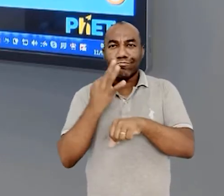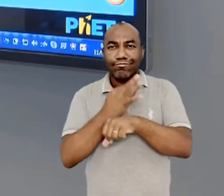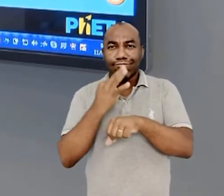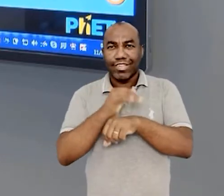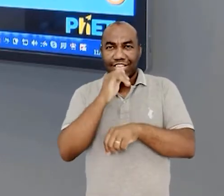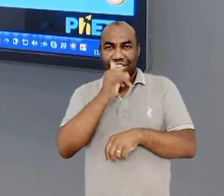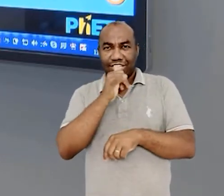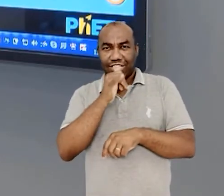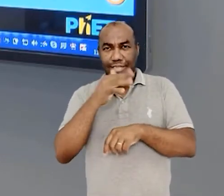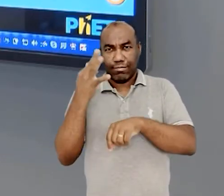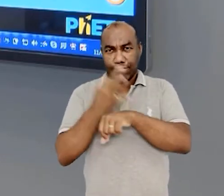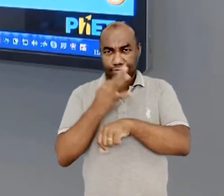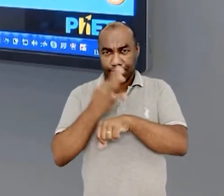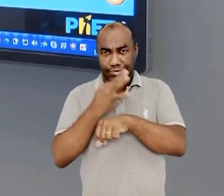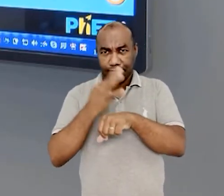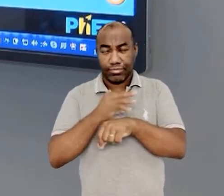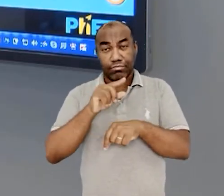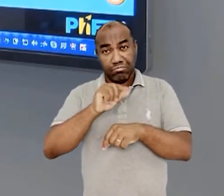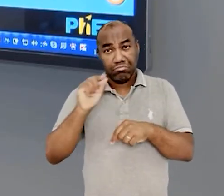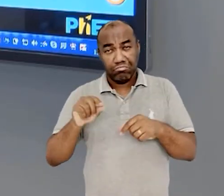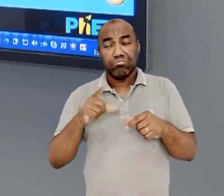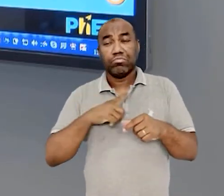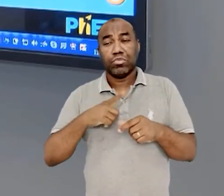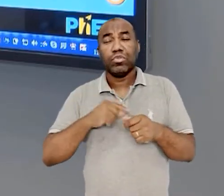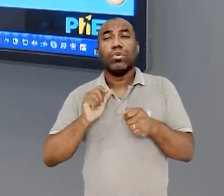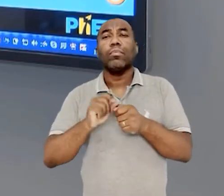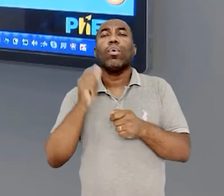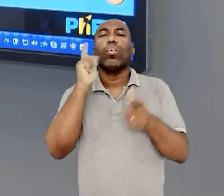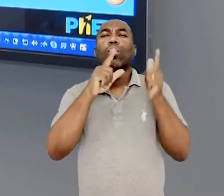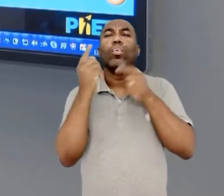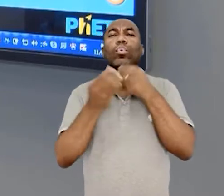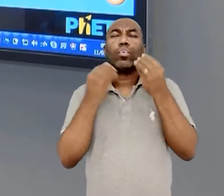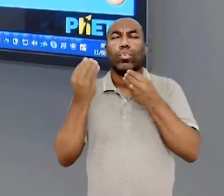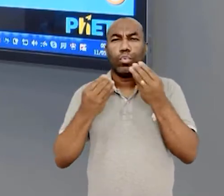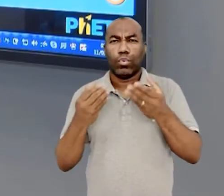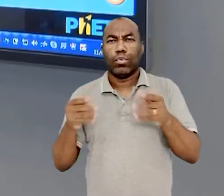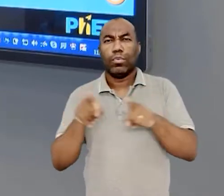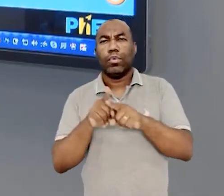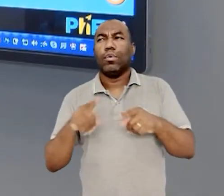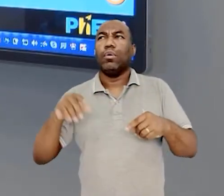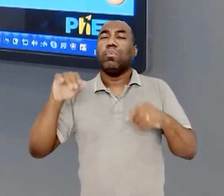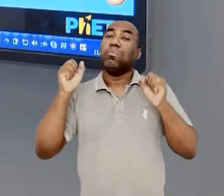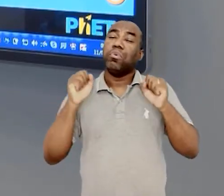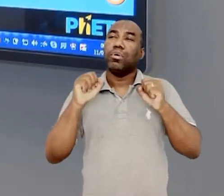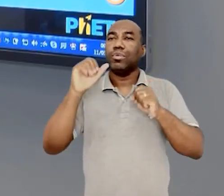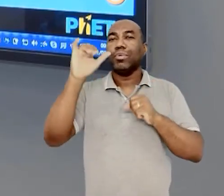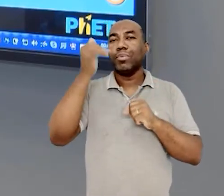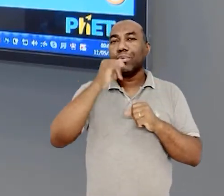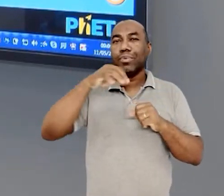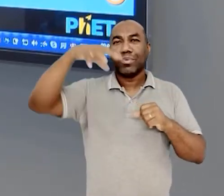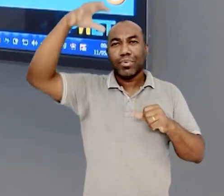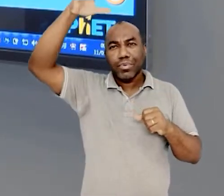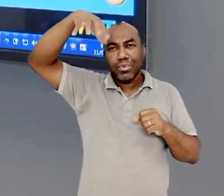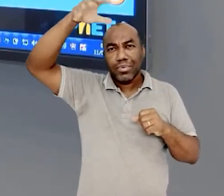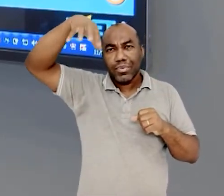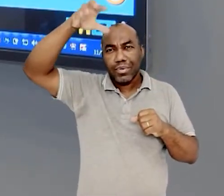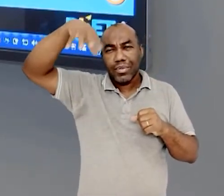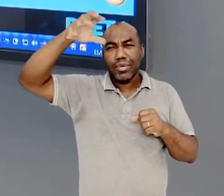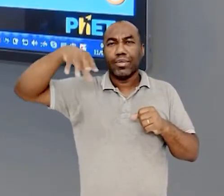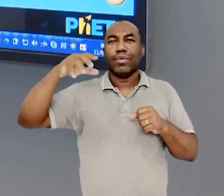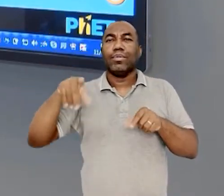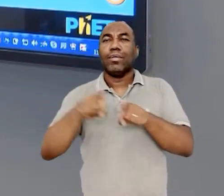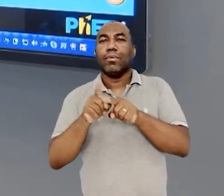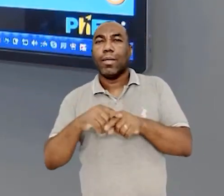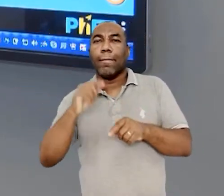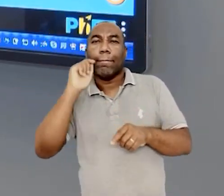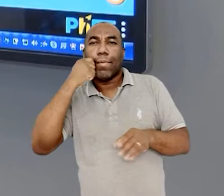uma diferença de potencial elétrica no circuito elétrico, mas também ela pode ser usada no chuveiro, numa torradeira elétrica, num secador.